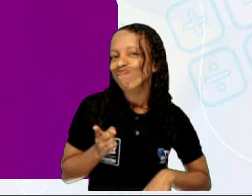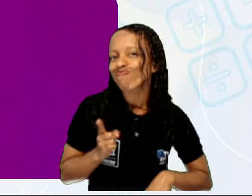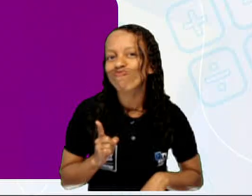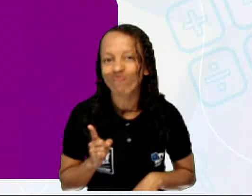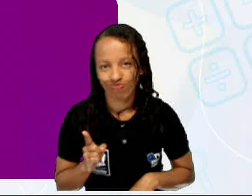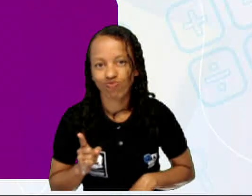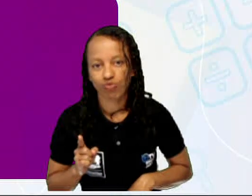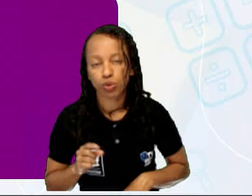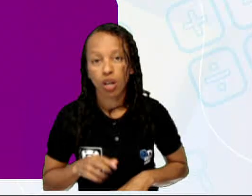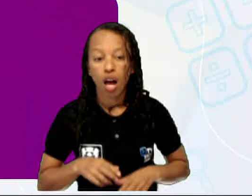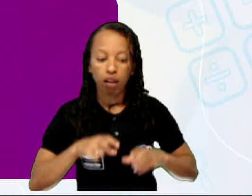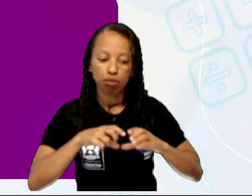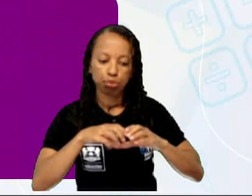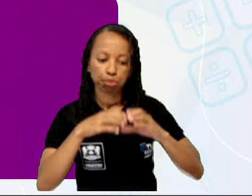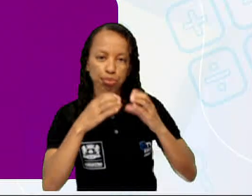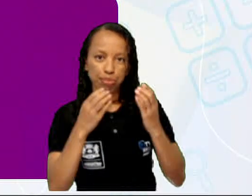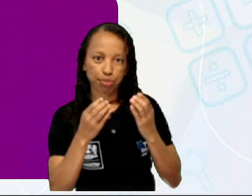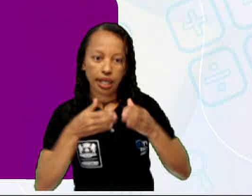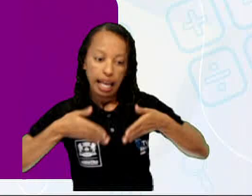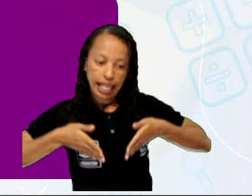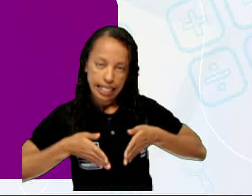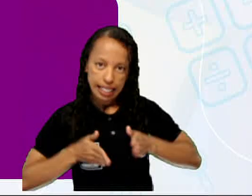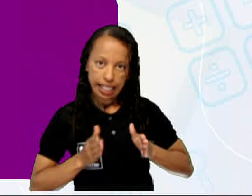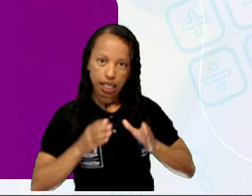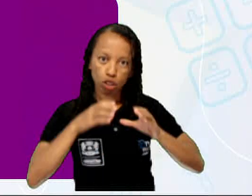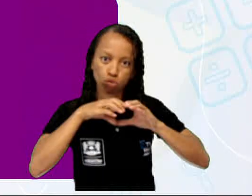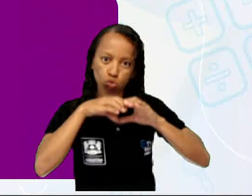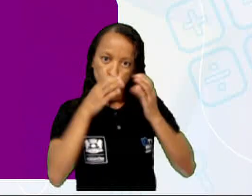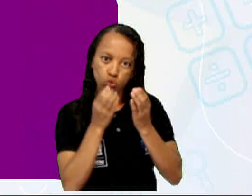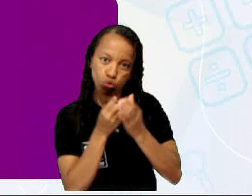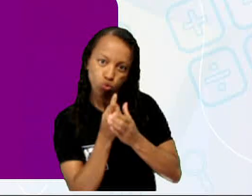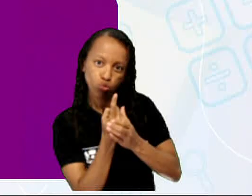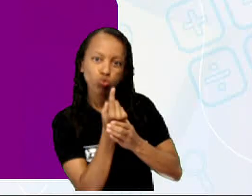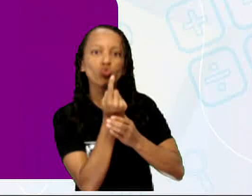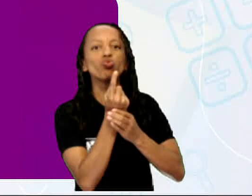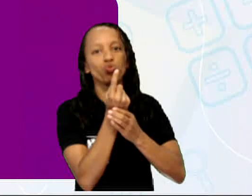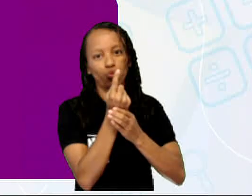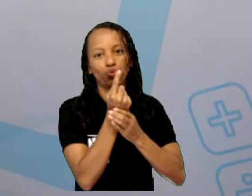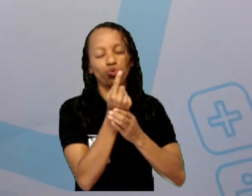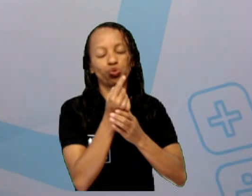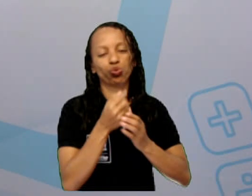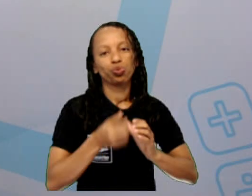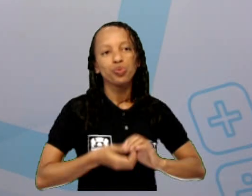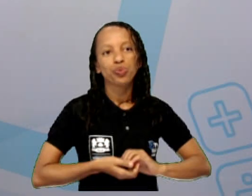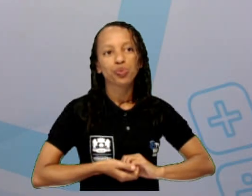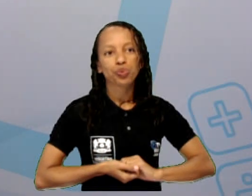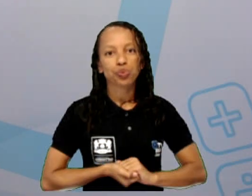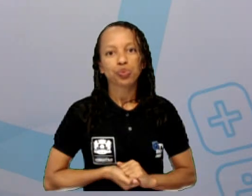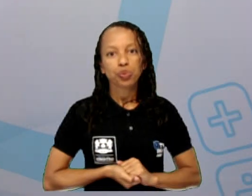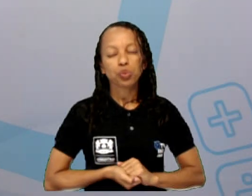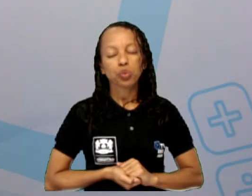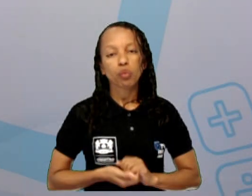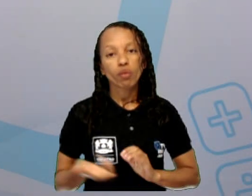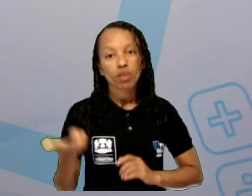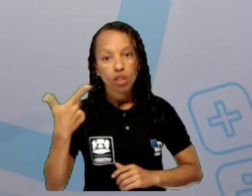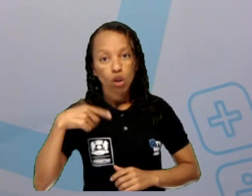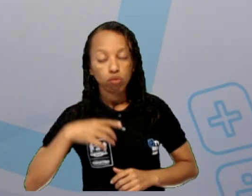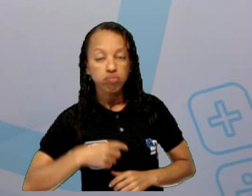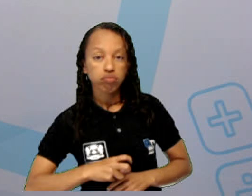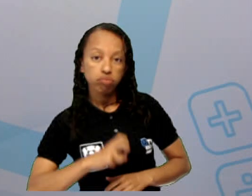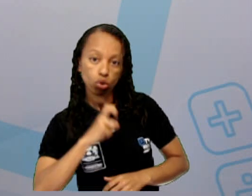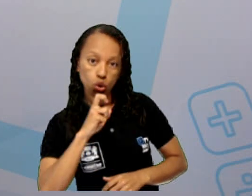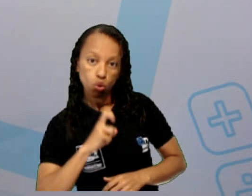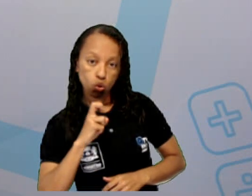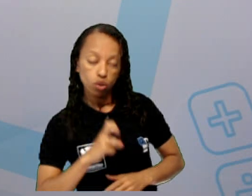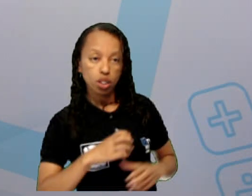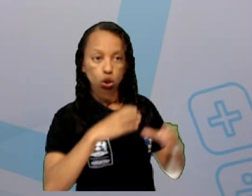são ovíparas, ou seja, nascem de ovos. E nosso último grupo, né,